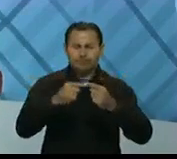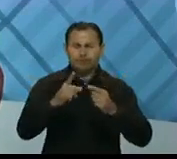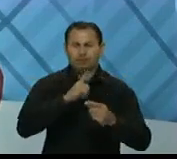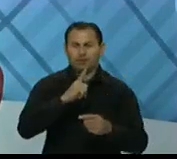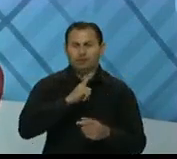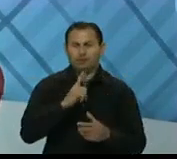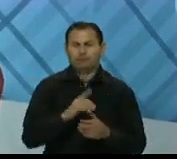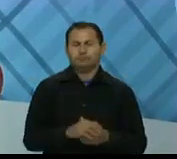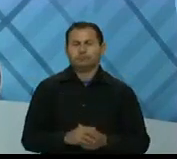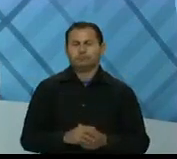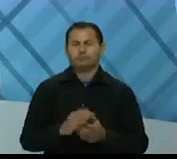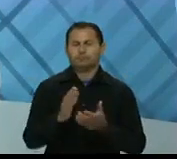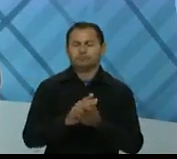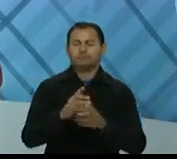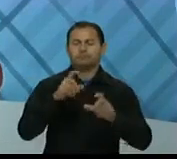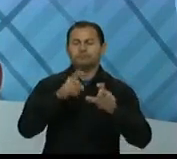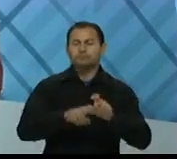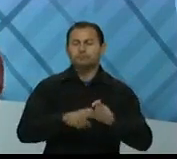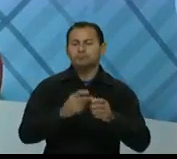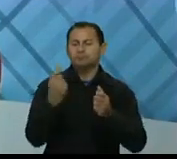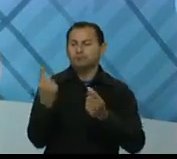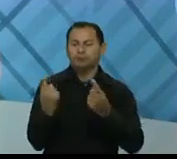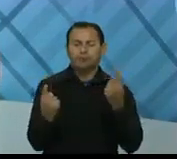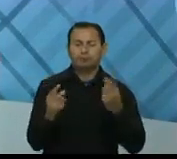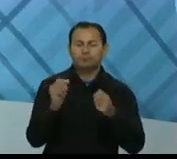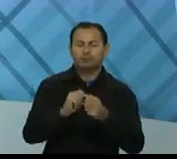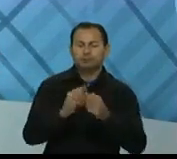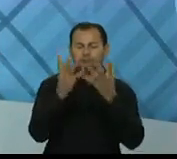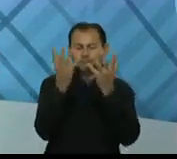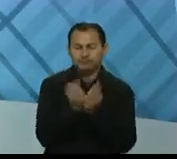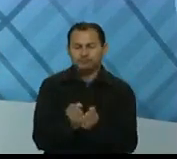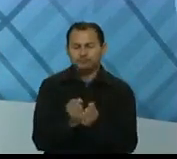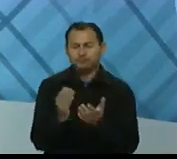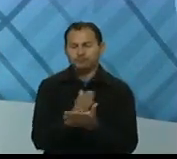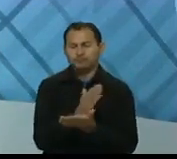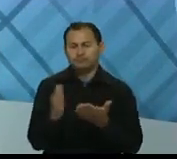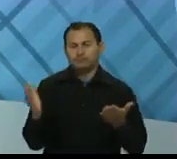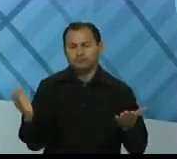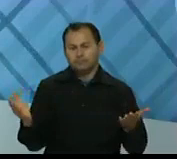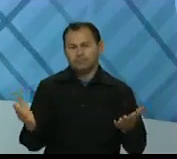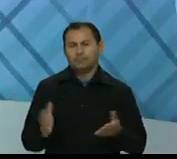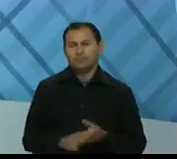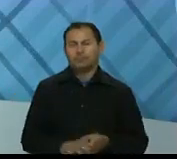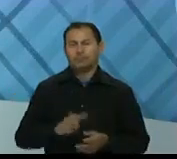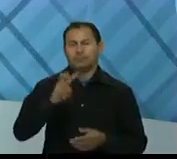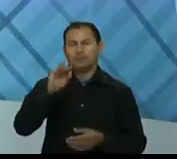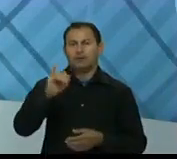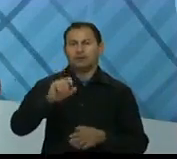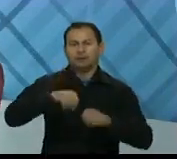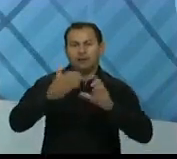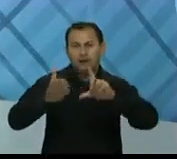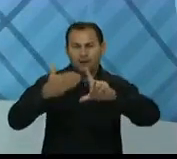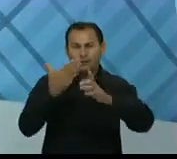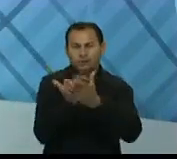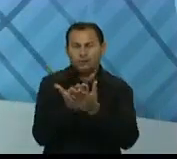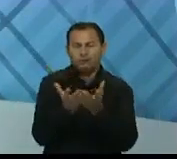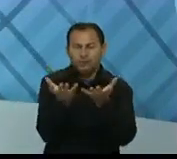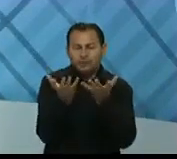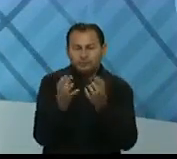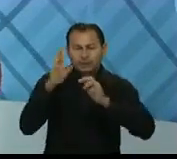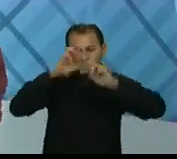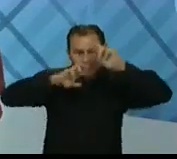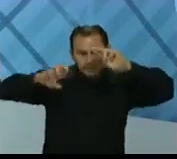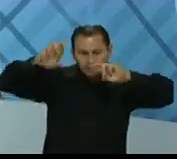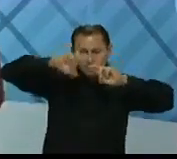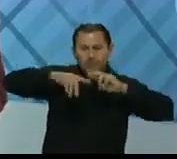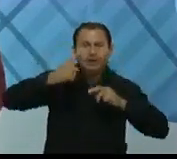existem, que têm uma dependência uma com a outra, que levam em consideração algumas situações Isso, na aula de hoje, nós buscaremos